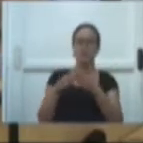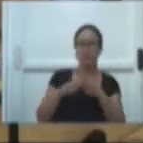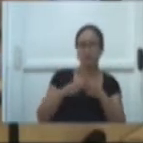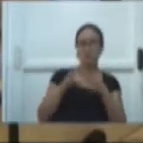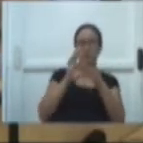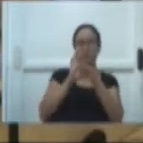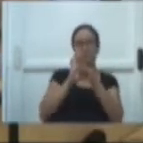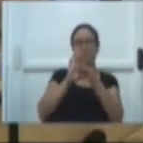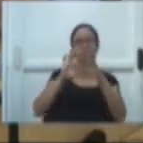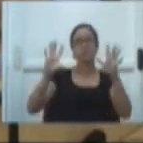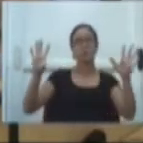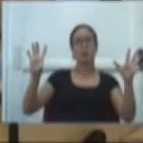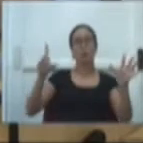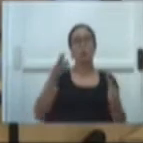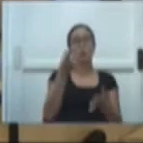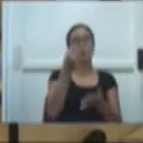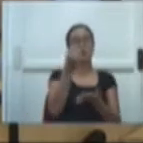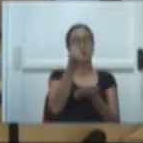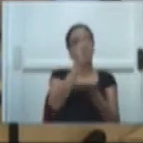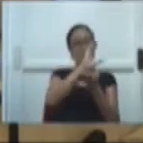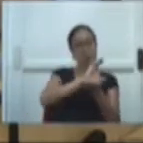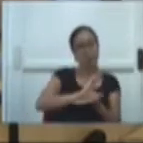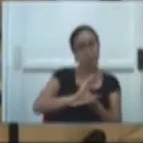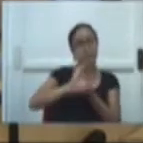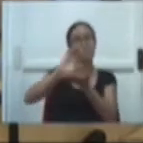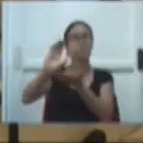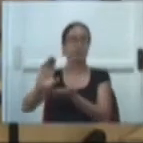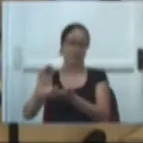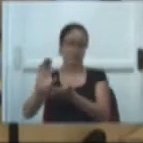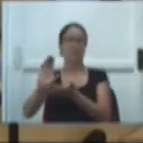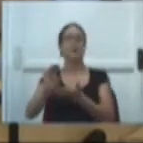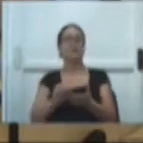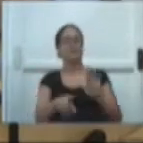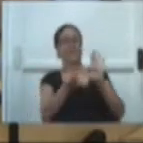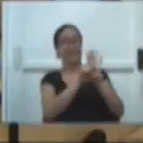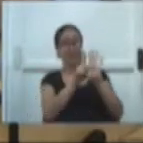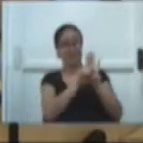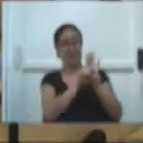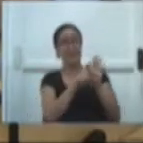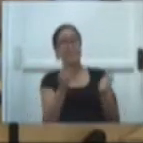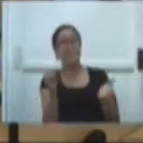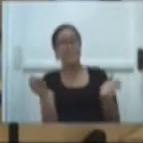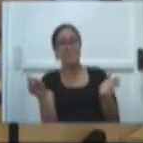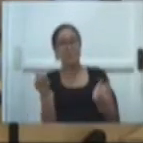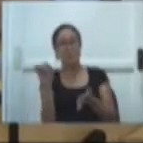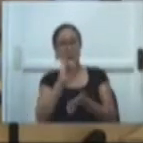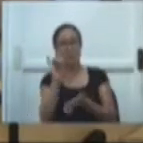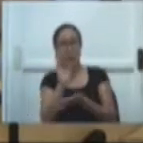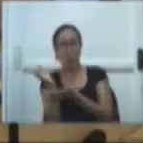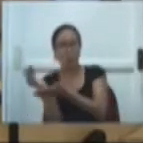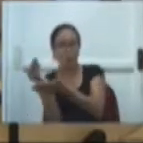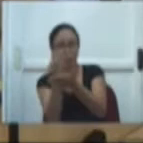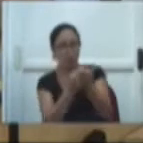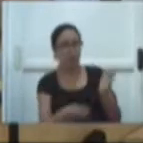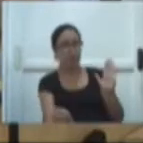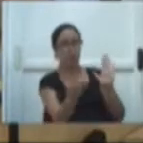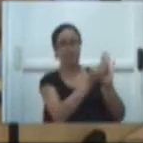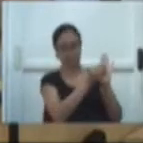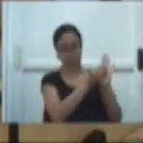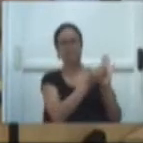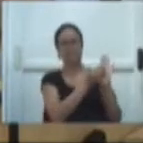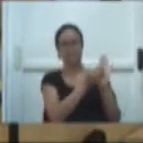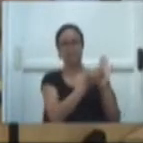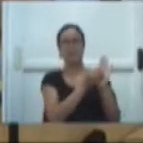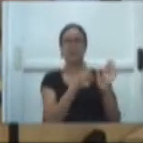dotação orçamentária na Lei Orçamentária Anual e autorização para abertura de crédito adicional especial até o limite